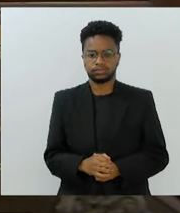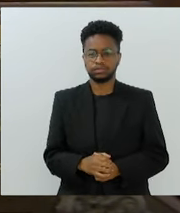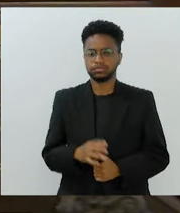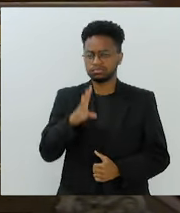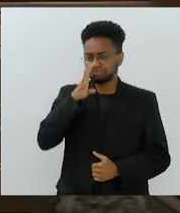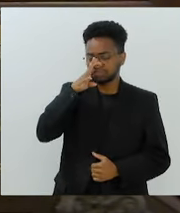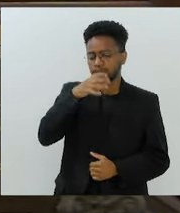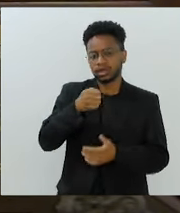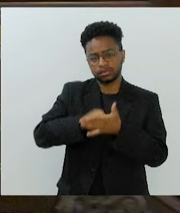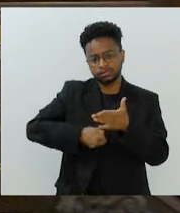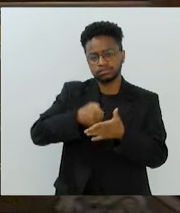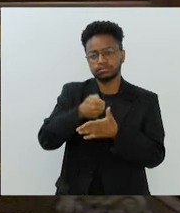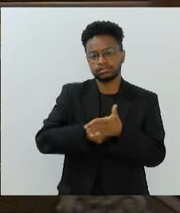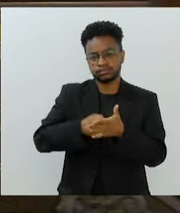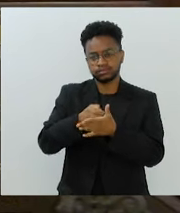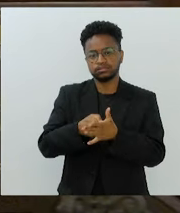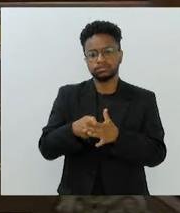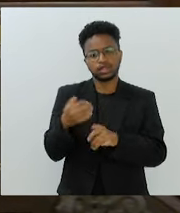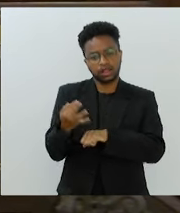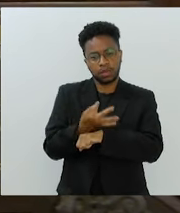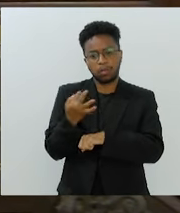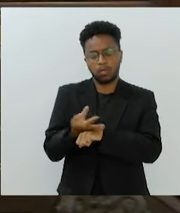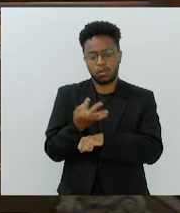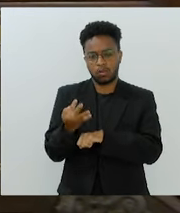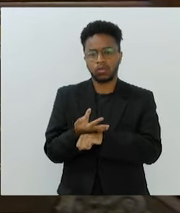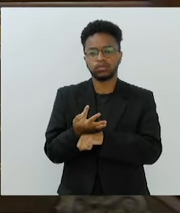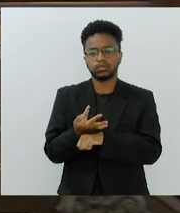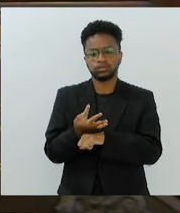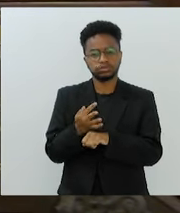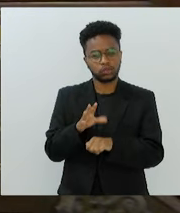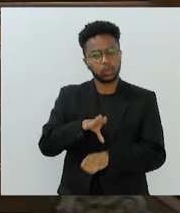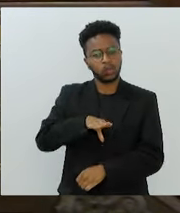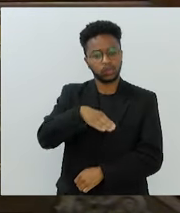persistente, um teimoso, um valente,